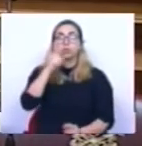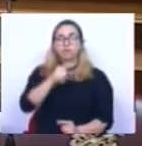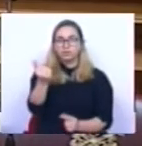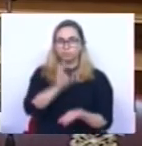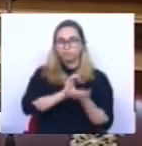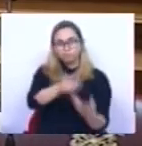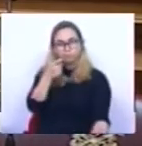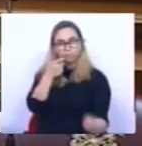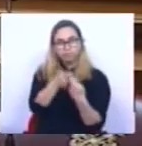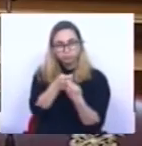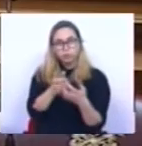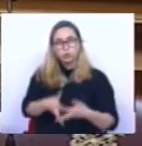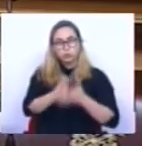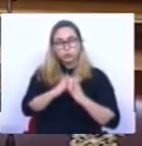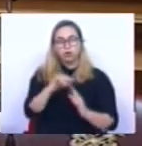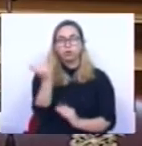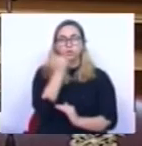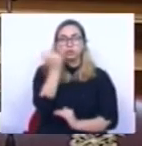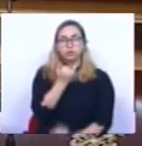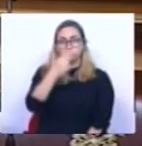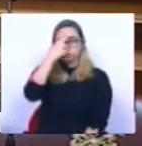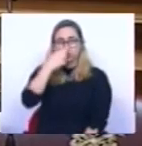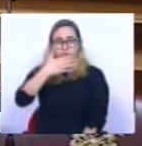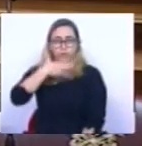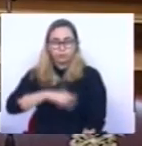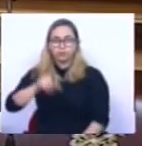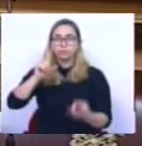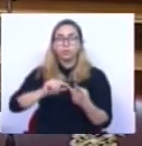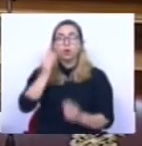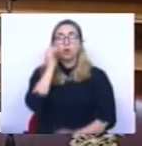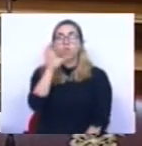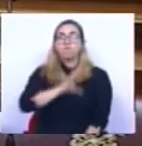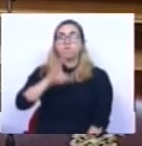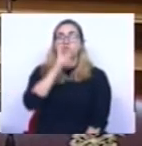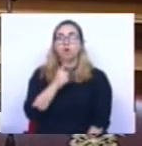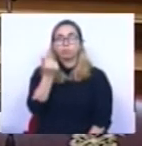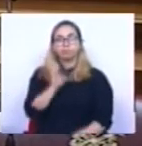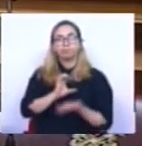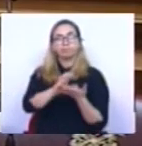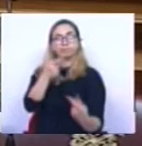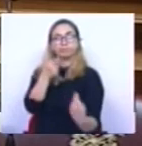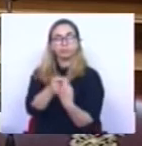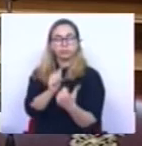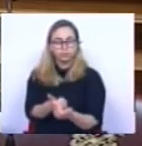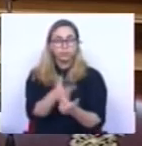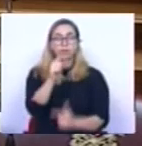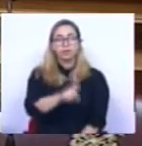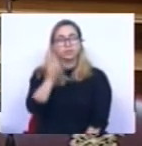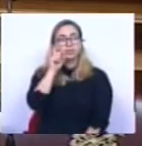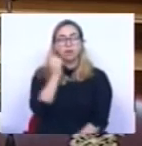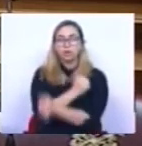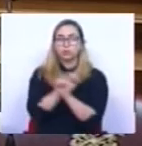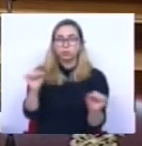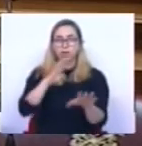financeiro estrutural do Instituto Politécnico de Castelo Branco através do seu conveniente financiamento e assegurar a sua